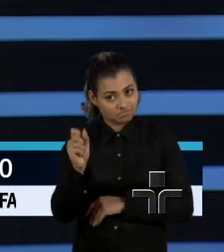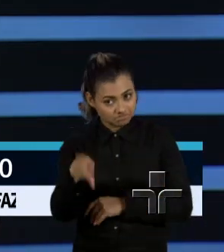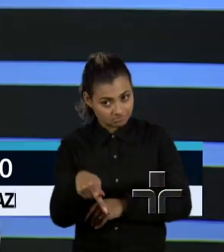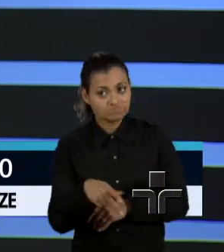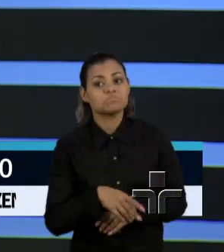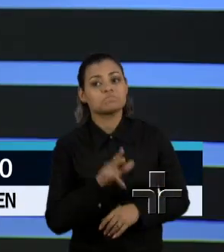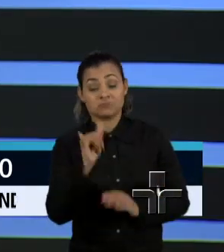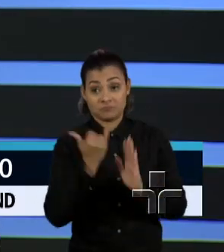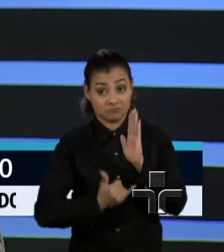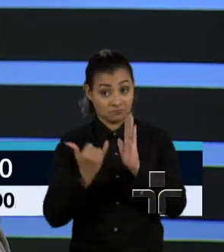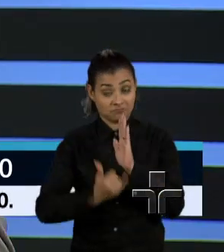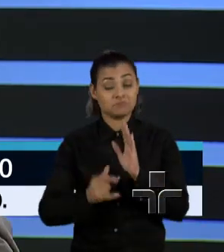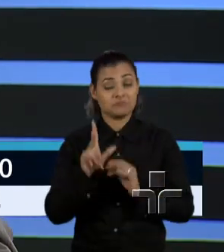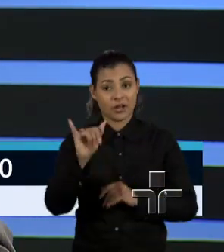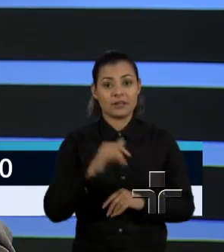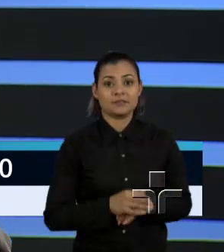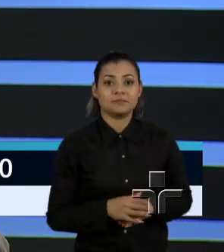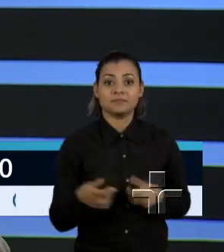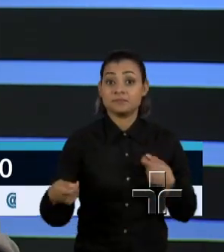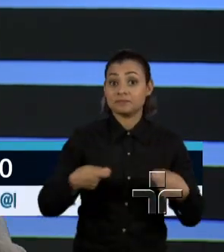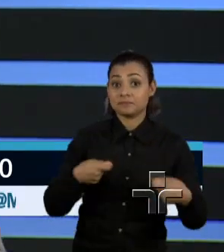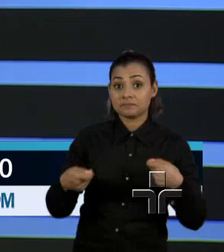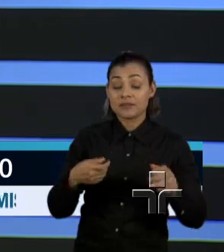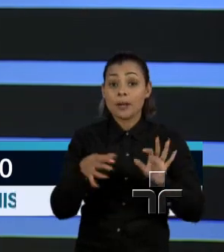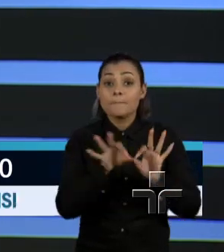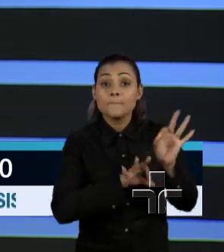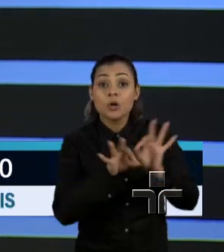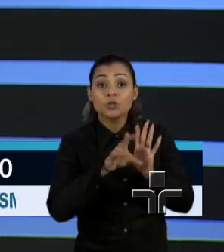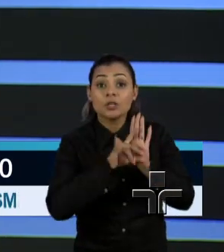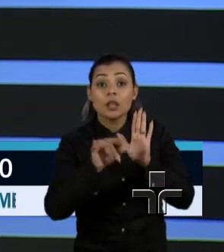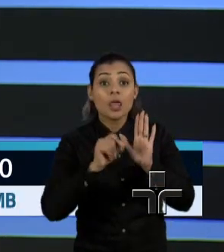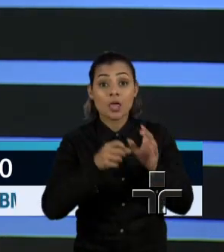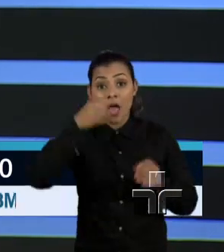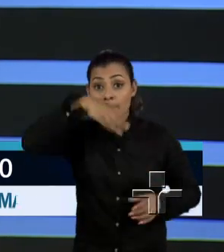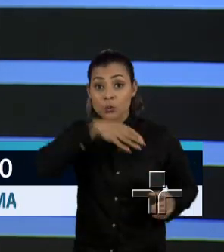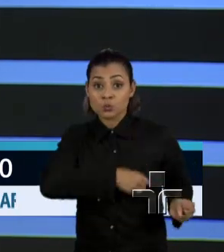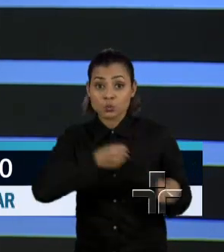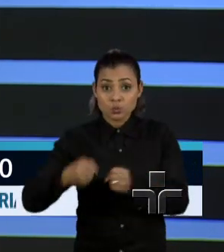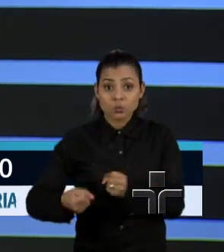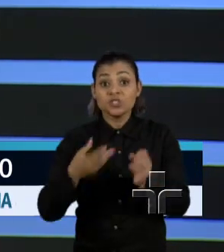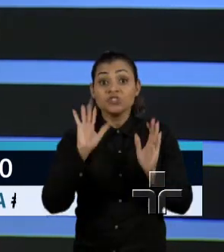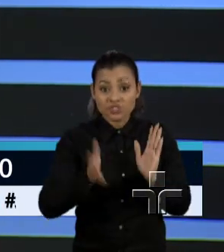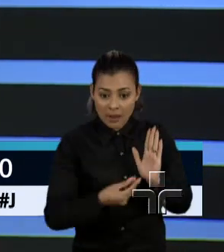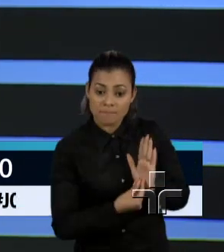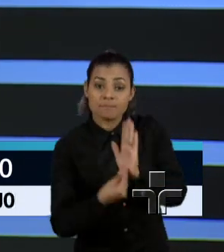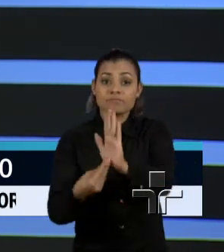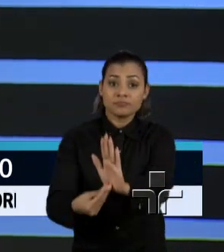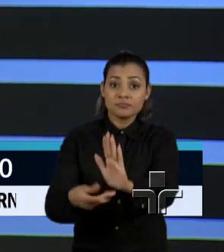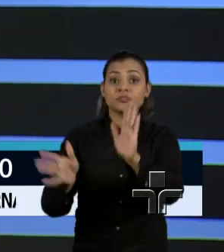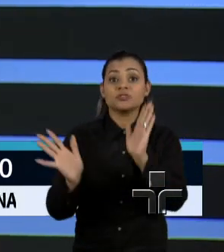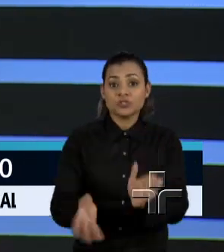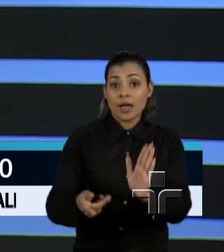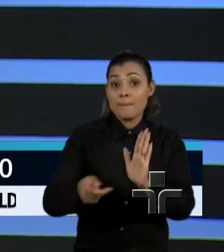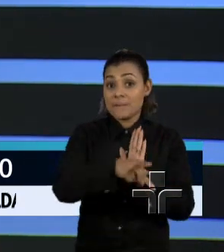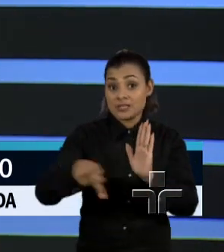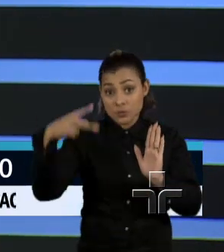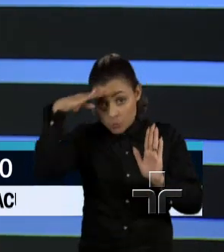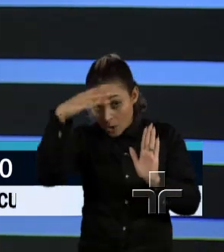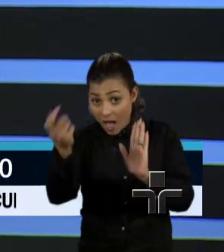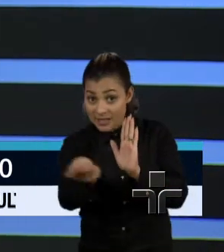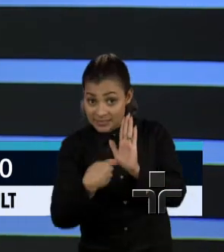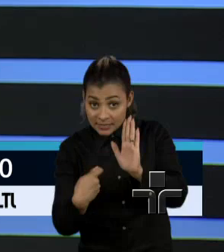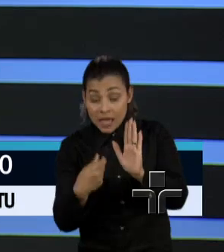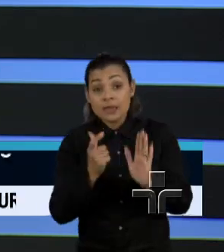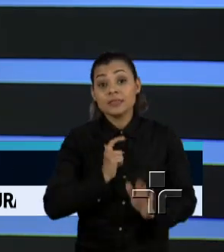briga boa pela frente aí. O projeto de lei de abuso de autoridade foi encaminhado hoje para a sanção do presidente Jair Bolsonaro, que